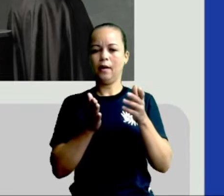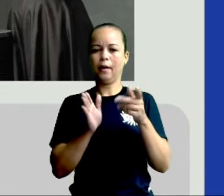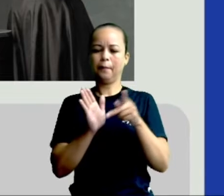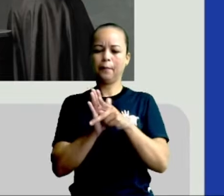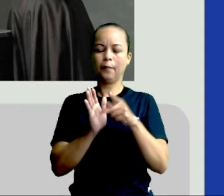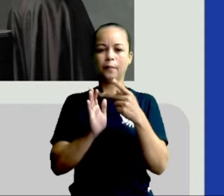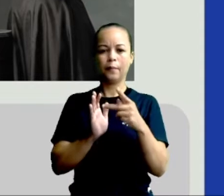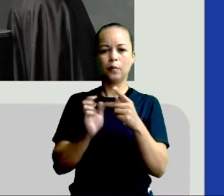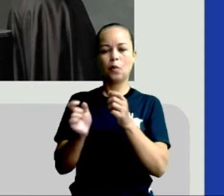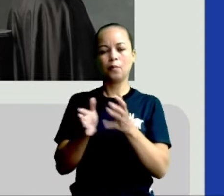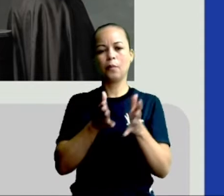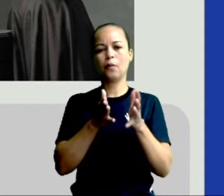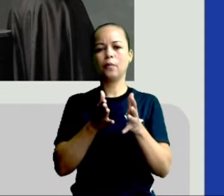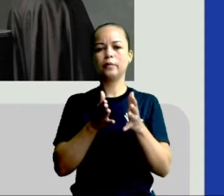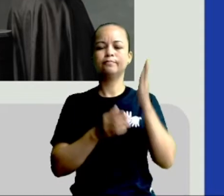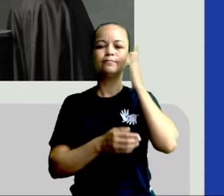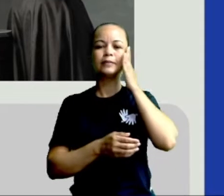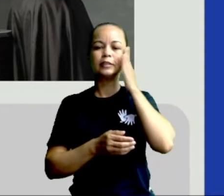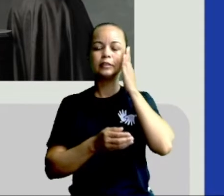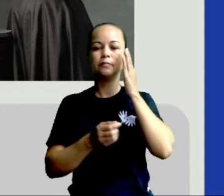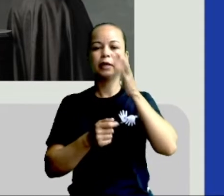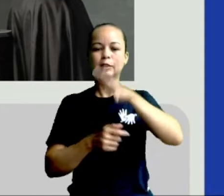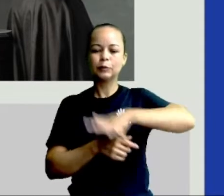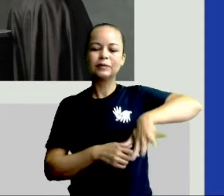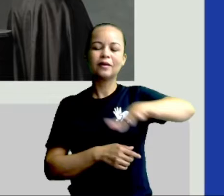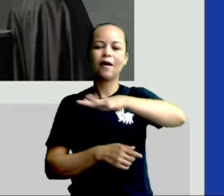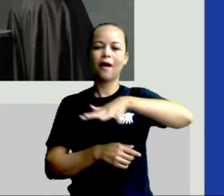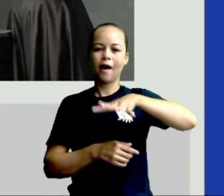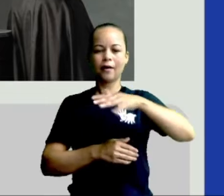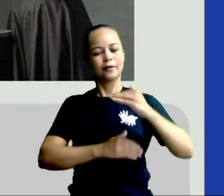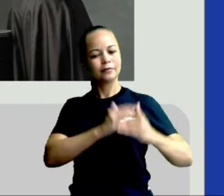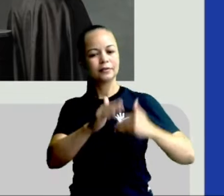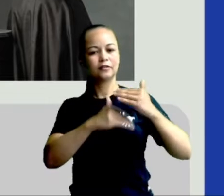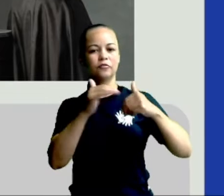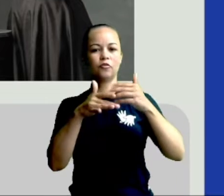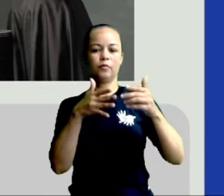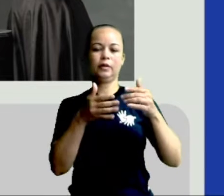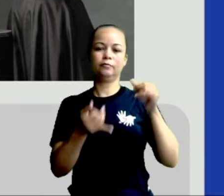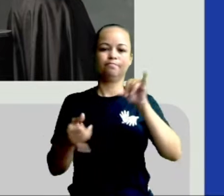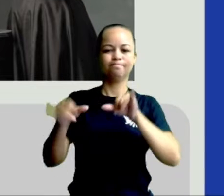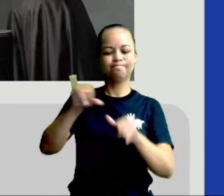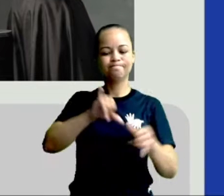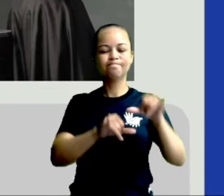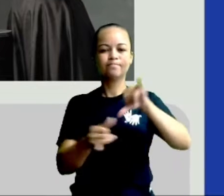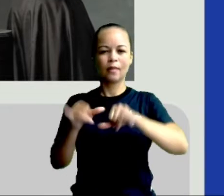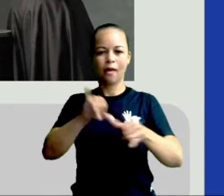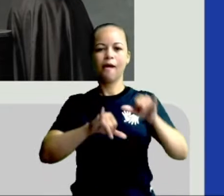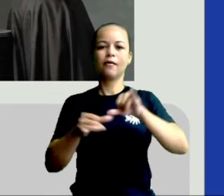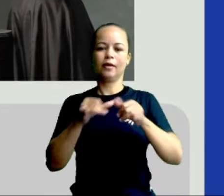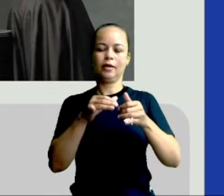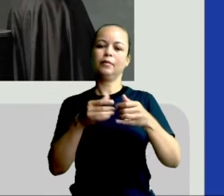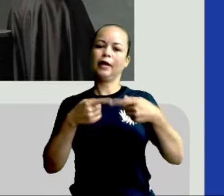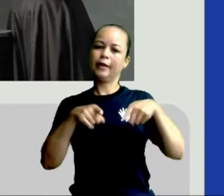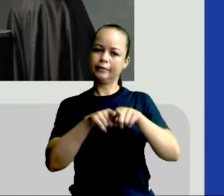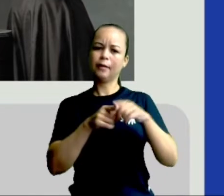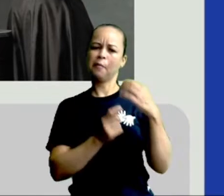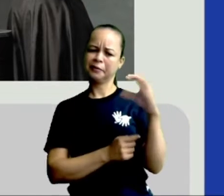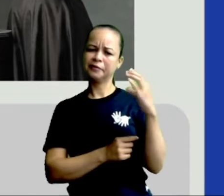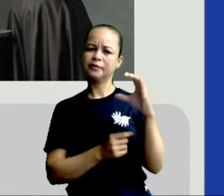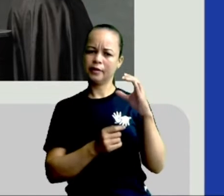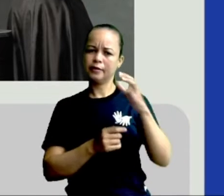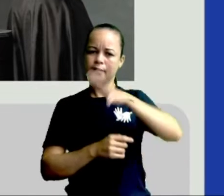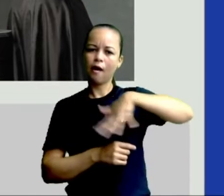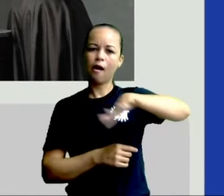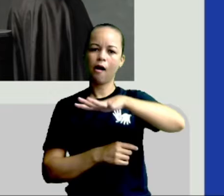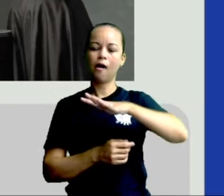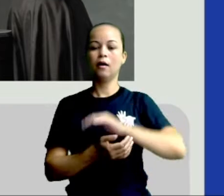proporcionar entendimento na área ou desenvolvimento na área da química e das ciências em gerais. Então